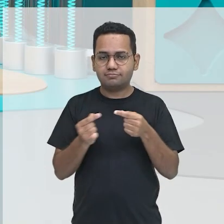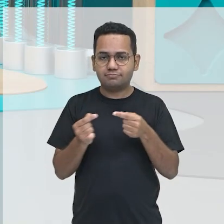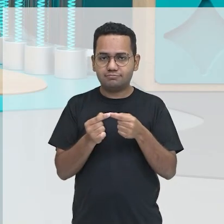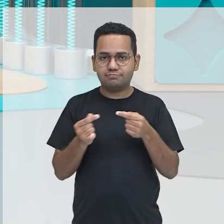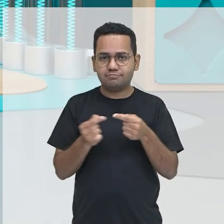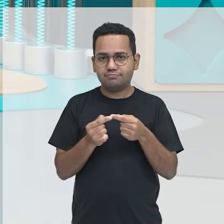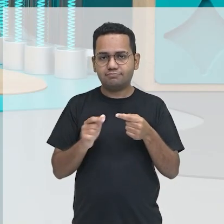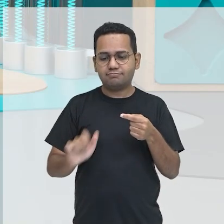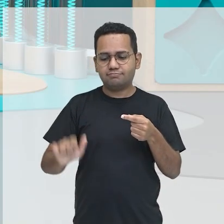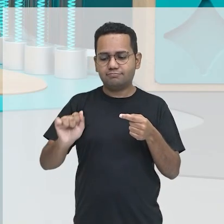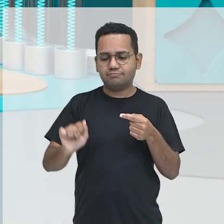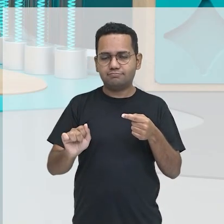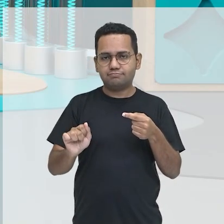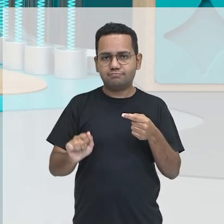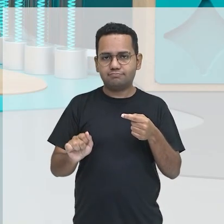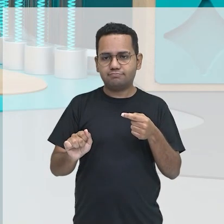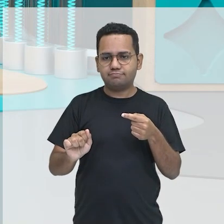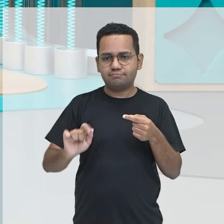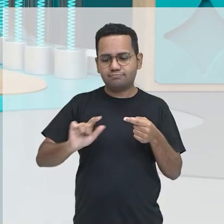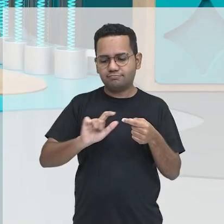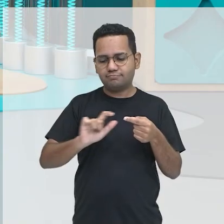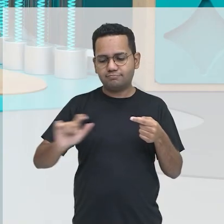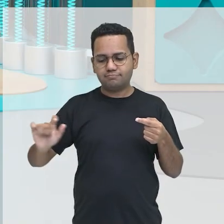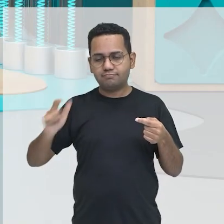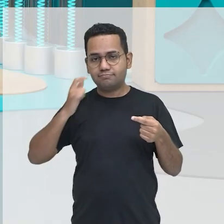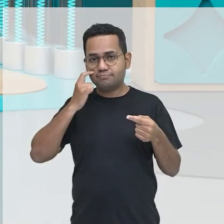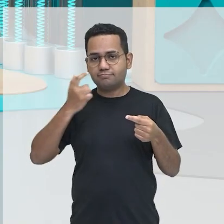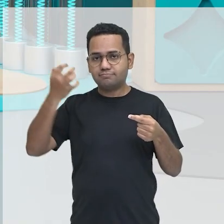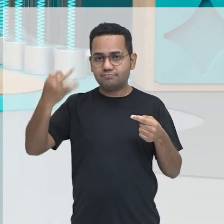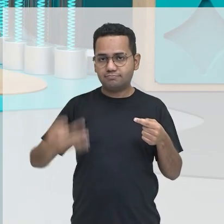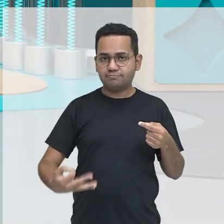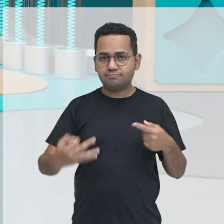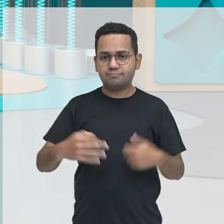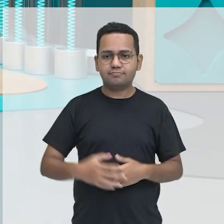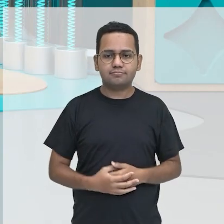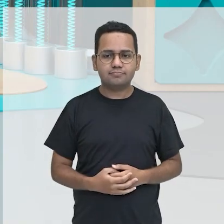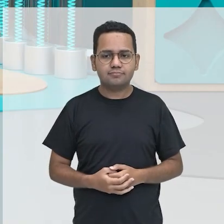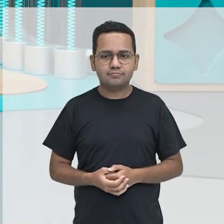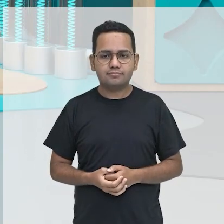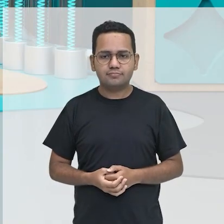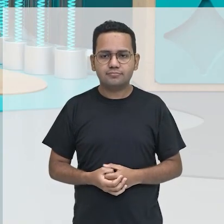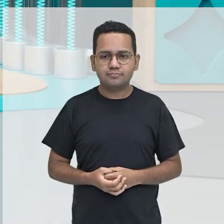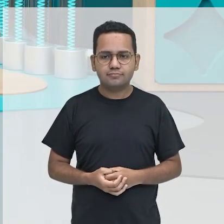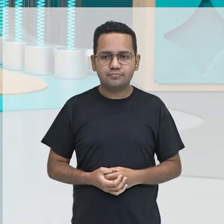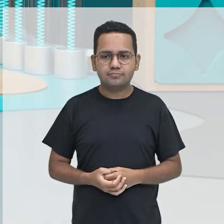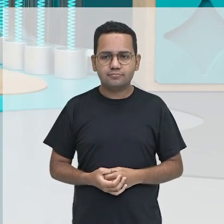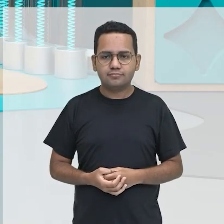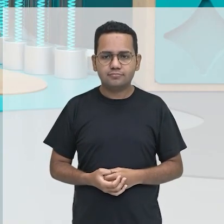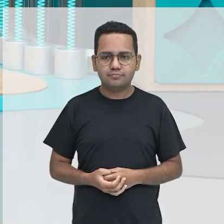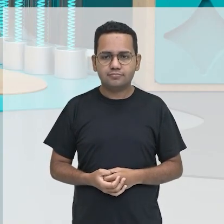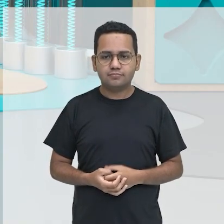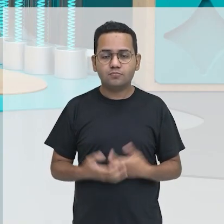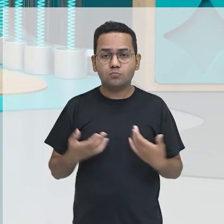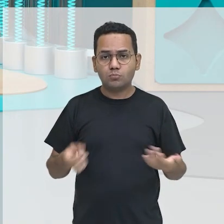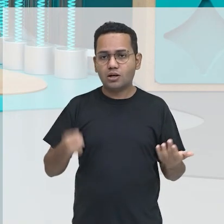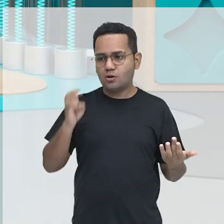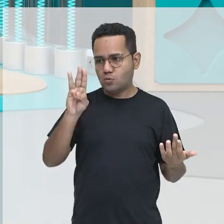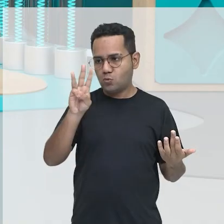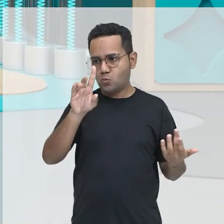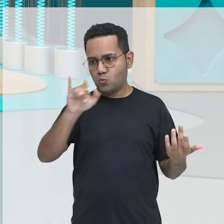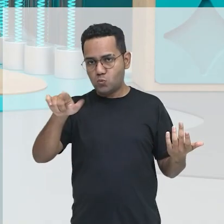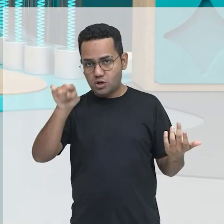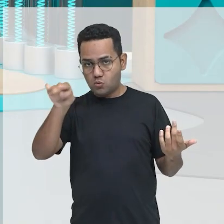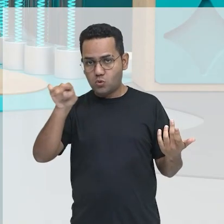condição, tá? Então é um conectivo de condição. Essa, inclusive, pela presença do will, nós temos então